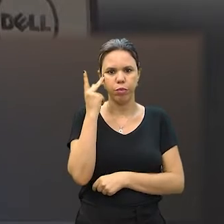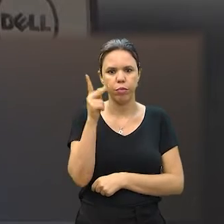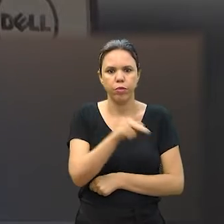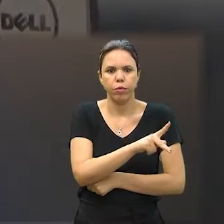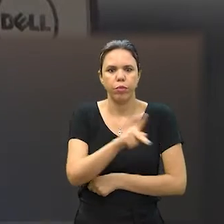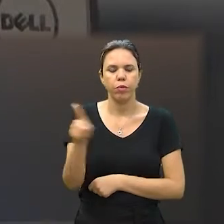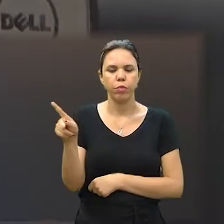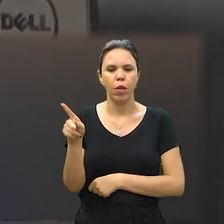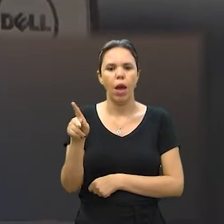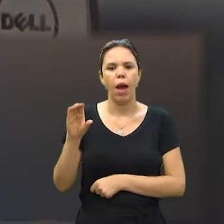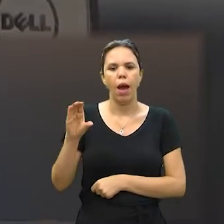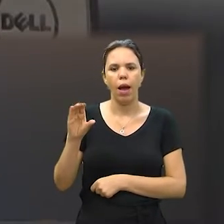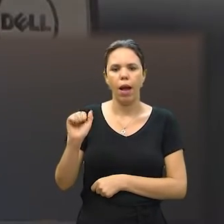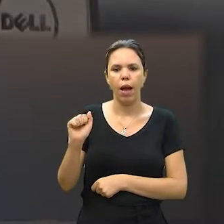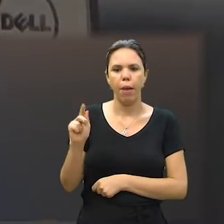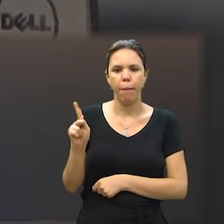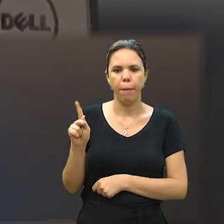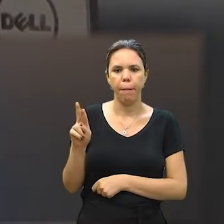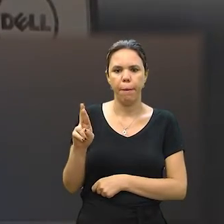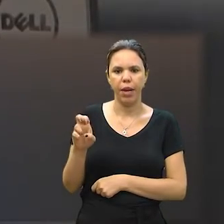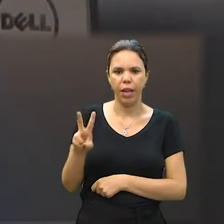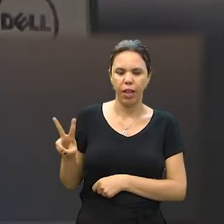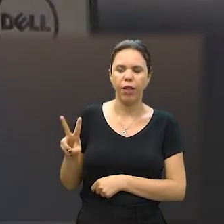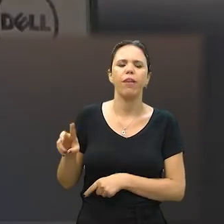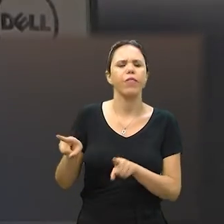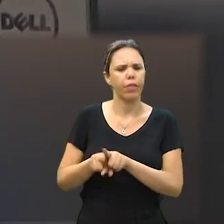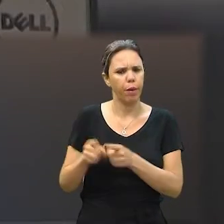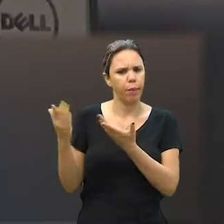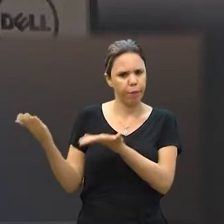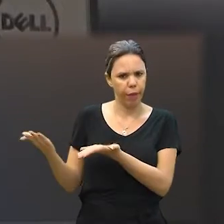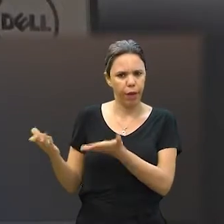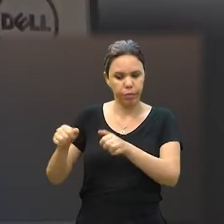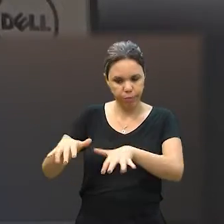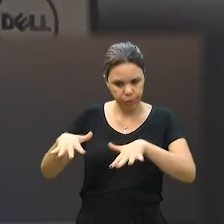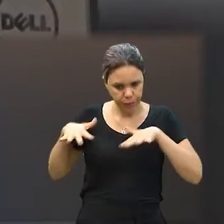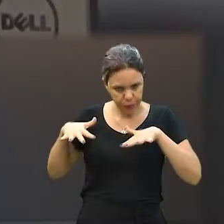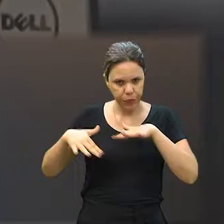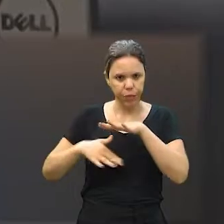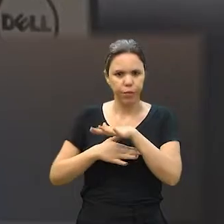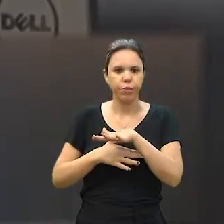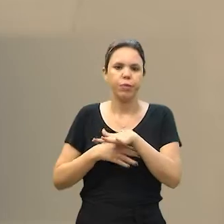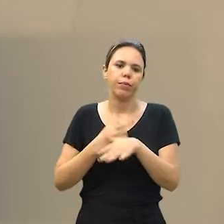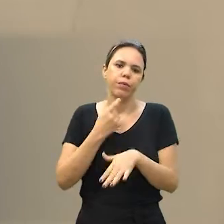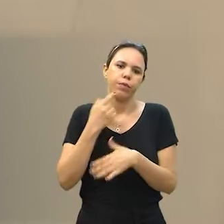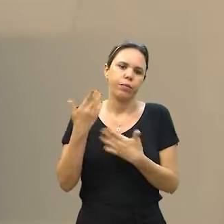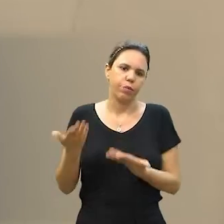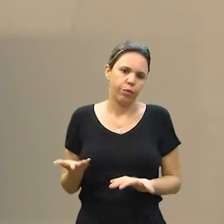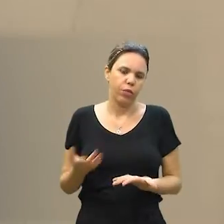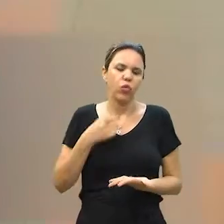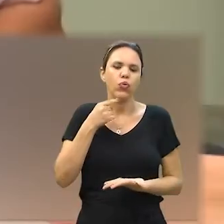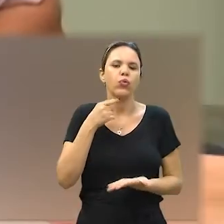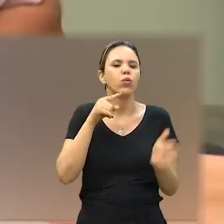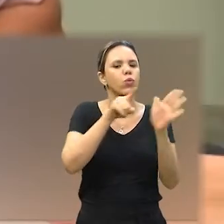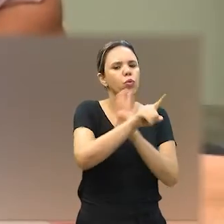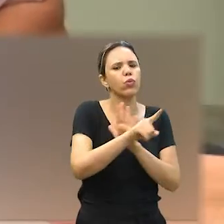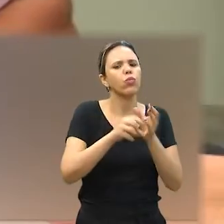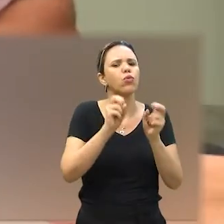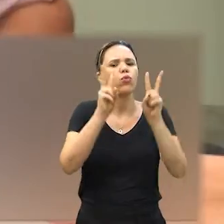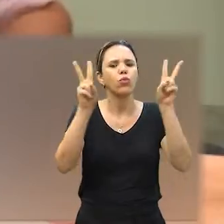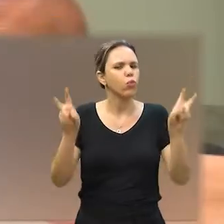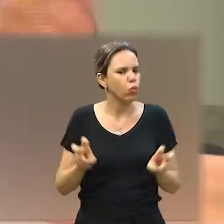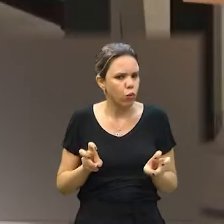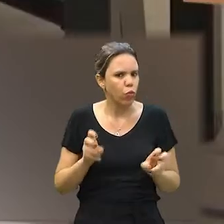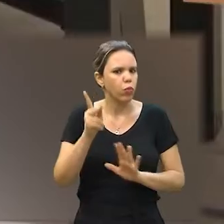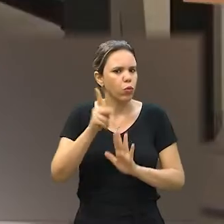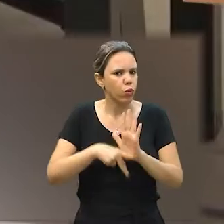no plenário da Câmara Municipal de Campinas e foi questionado sobre dúvidas referentes ao projeto. Os vereadores Paulo Búfalo e Cecílio